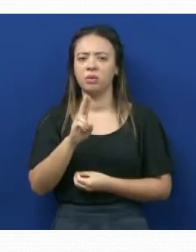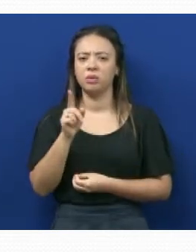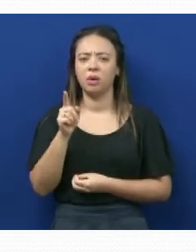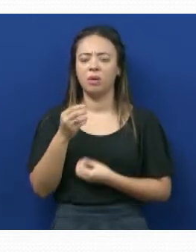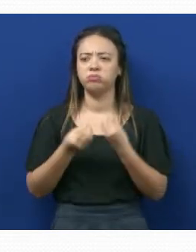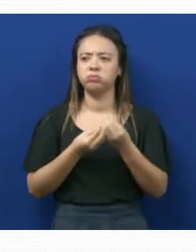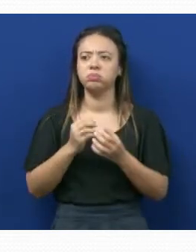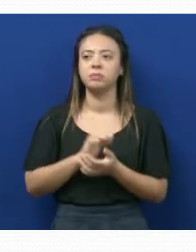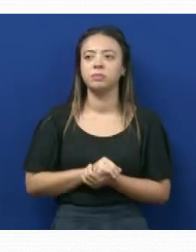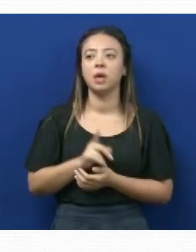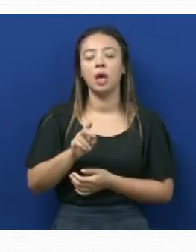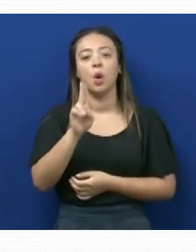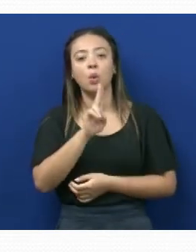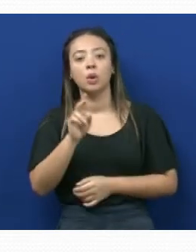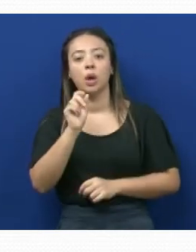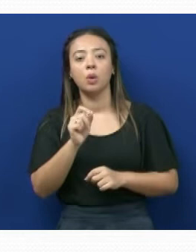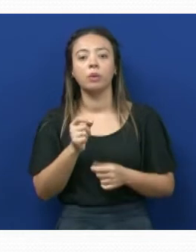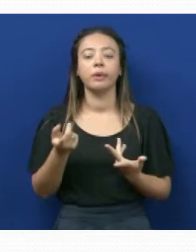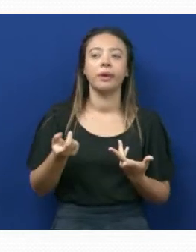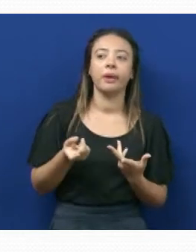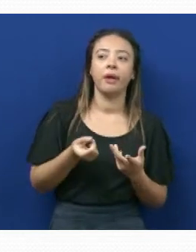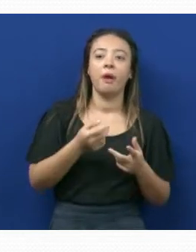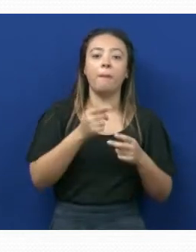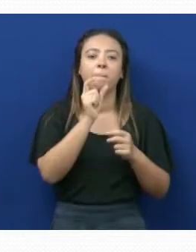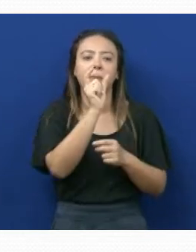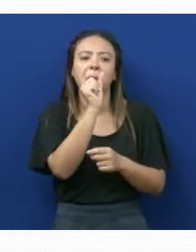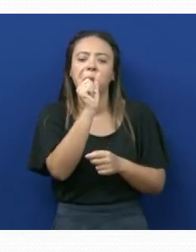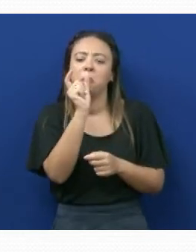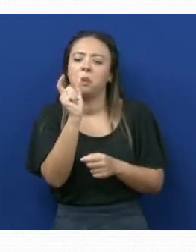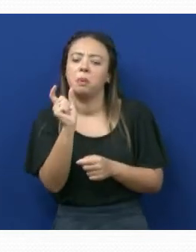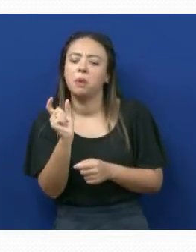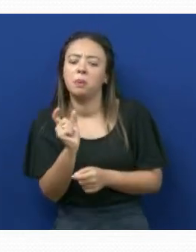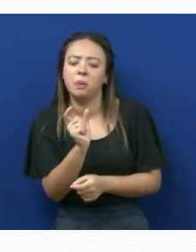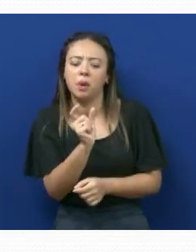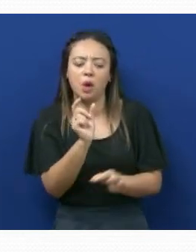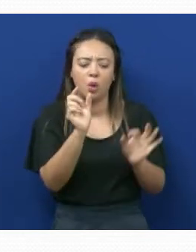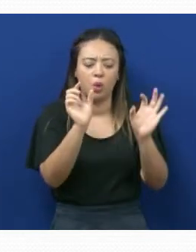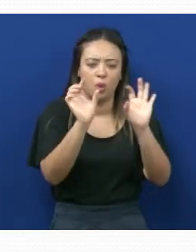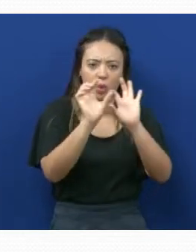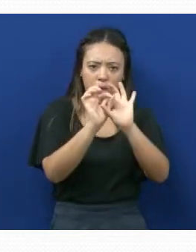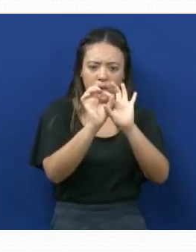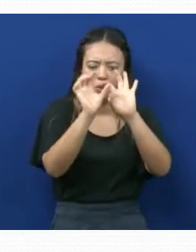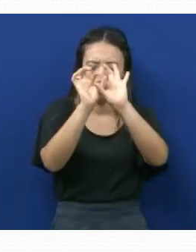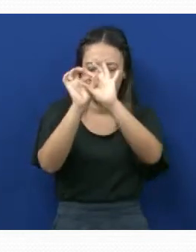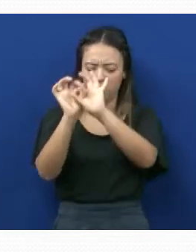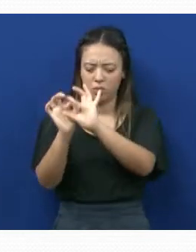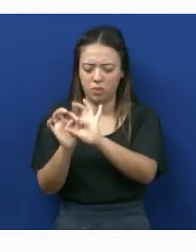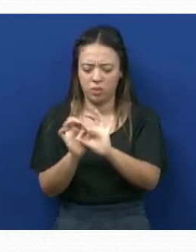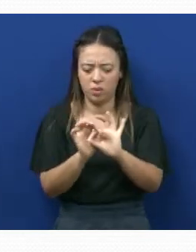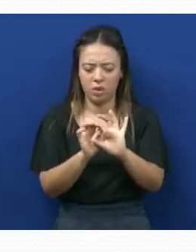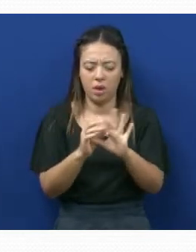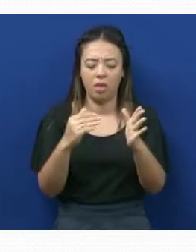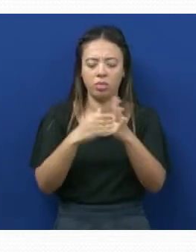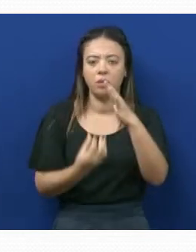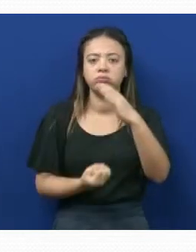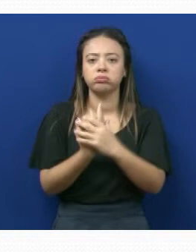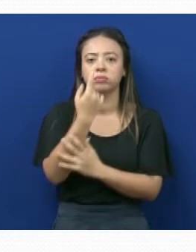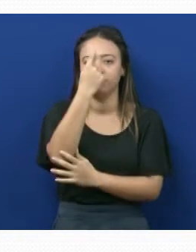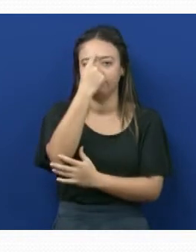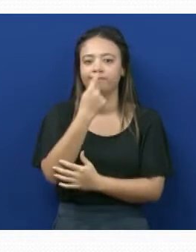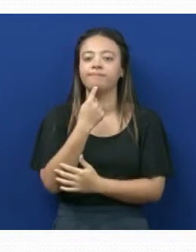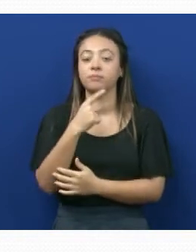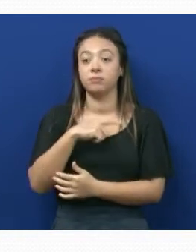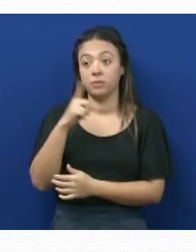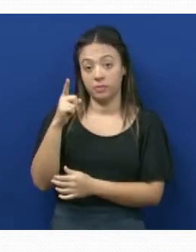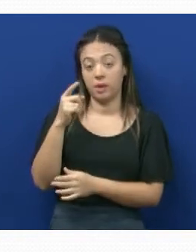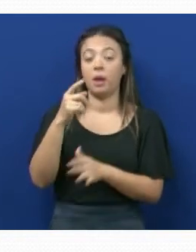no caso aí foi de lajota, pode ser de vários materiais, juntando colando e fazendo a imagem. Ao lado nós temos aqui a imagem de